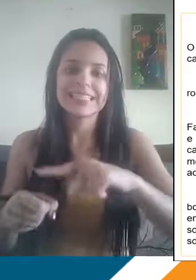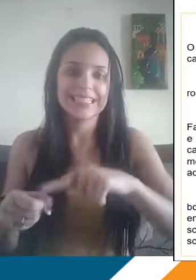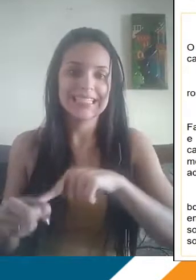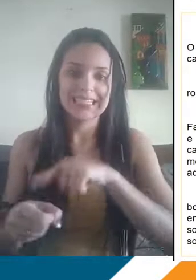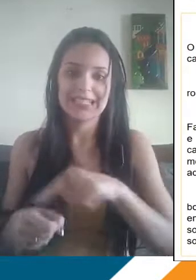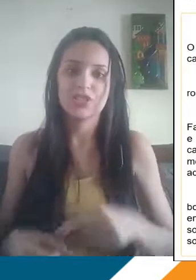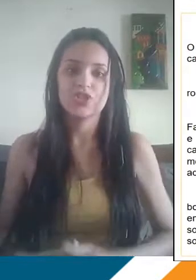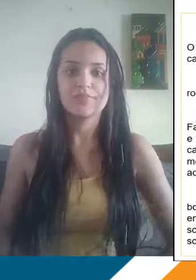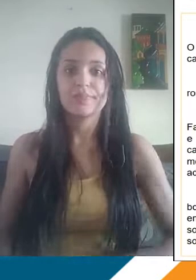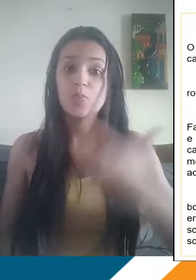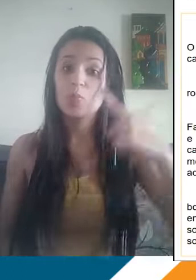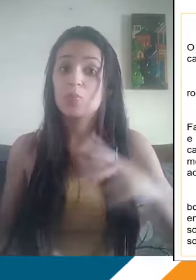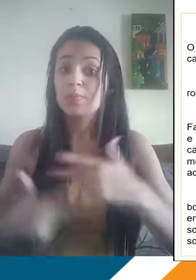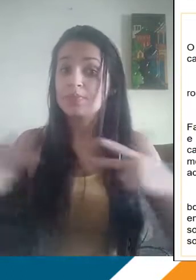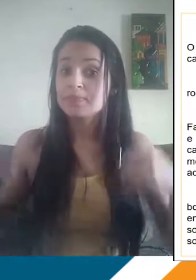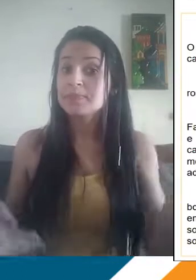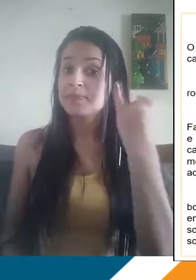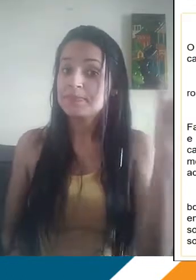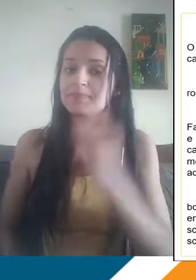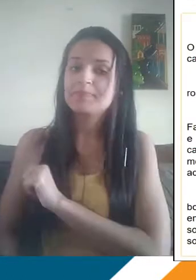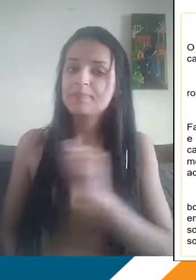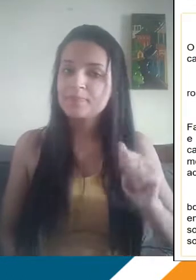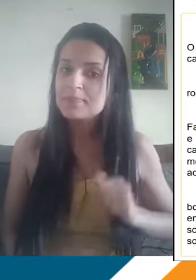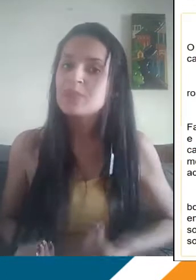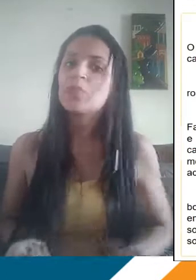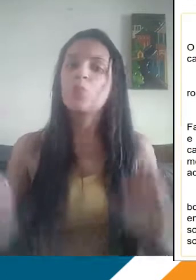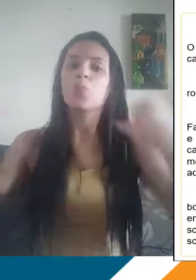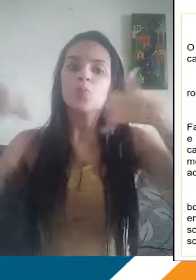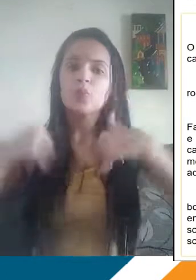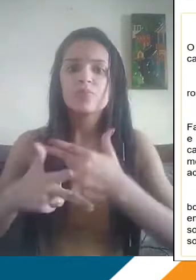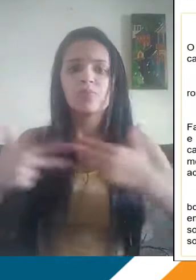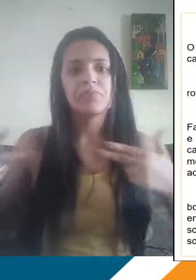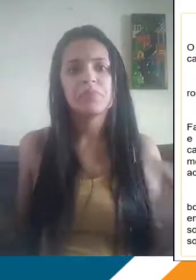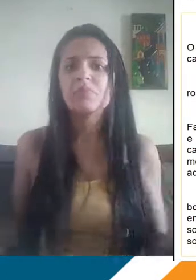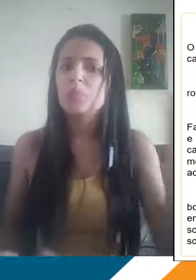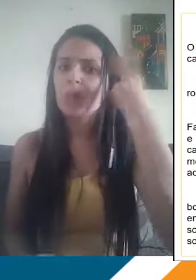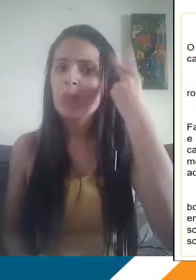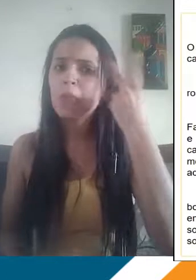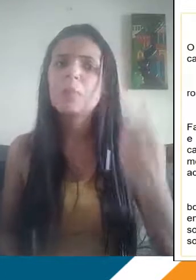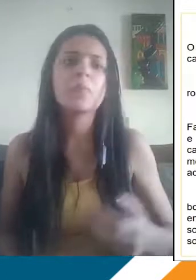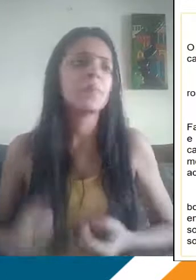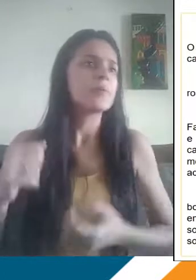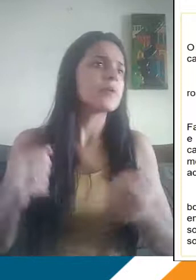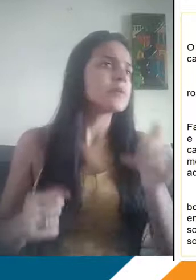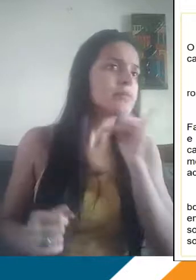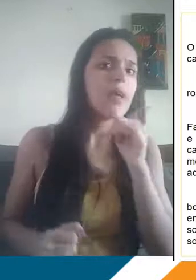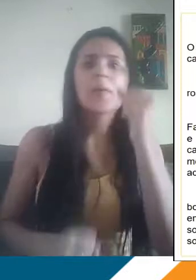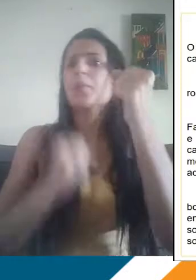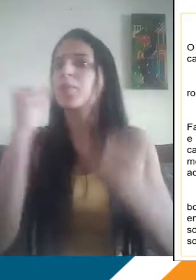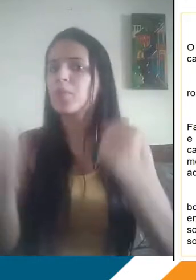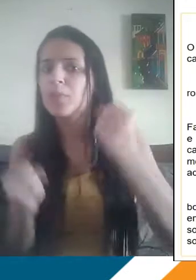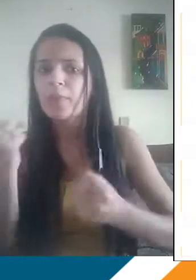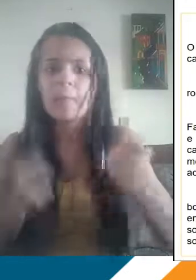coisa importante é que o autor utiliza esses elementos do cotidiano como o bonde o carro os torcedores de